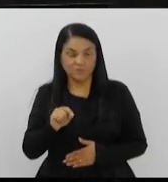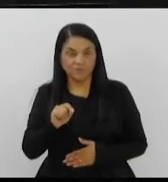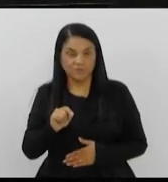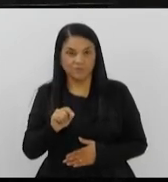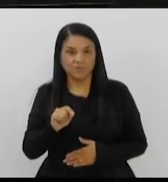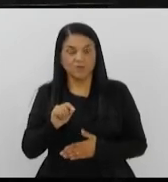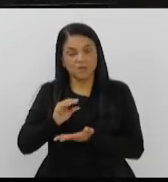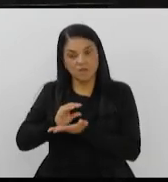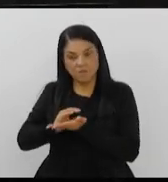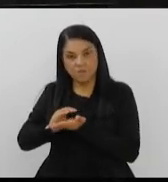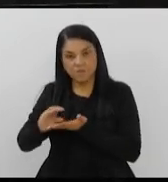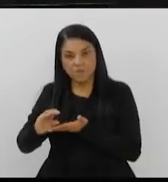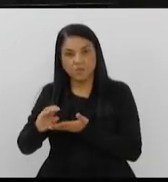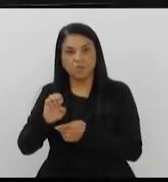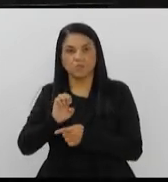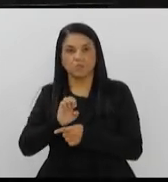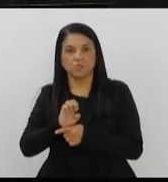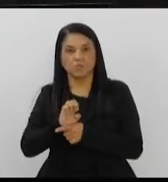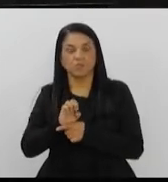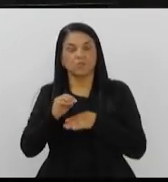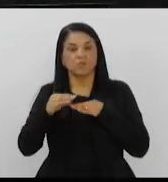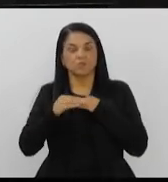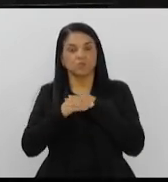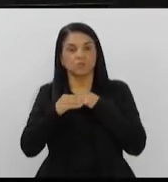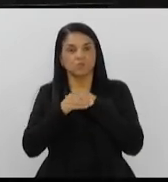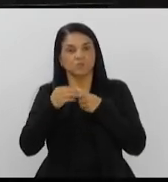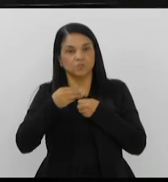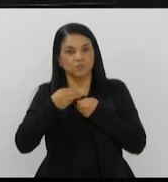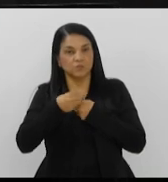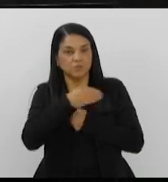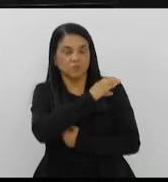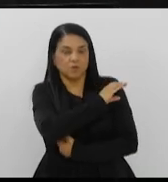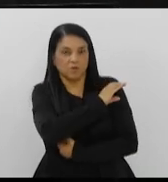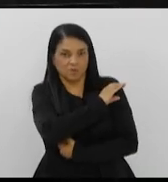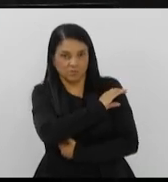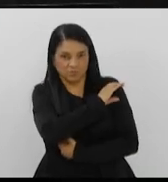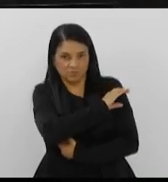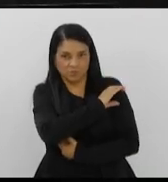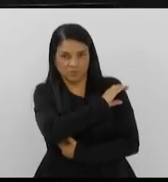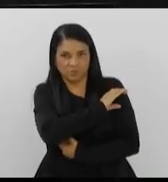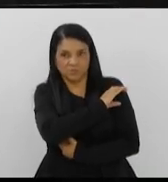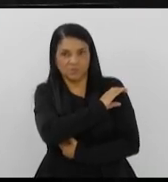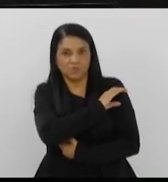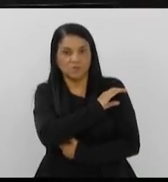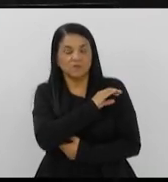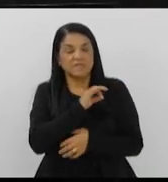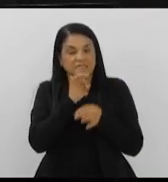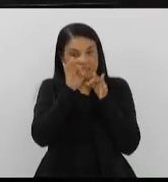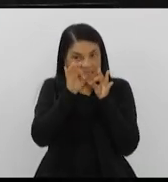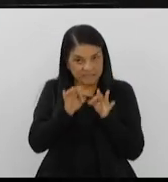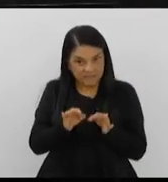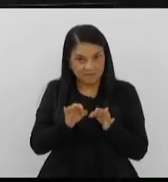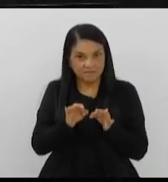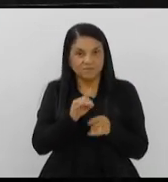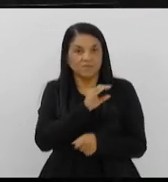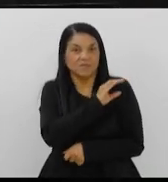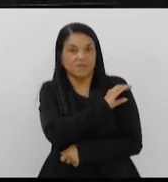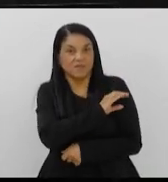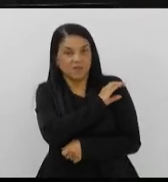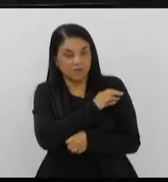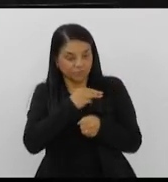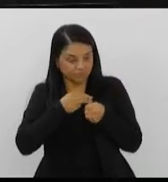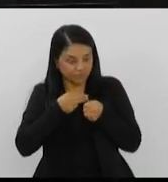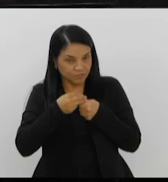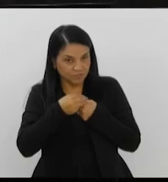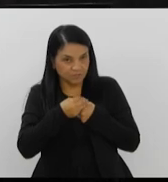todos os recursos do Estado no município de Campos. Eu pode ter certeza, se o município de Campos não foi o